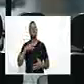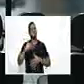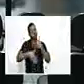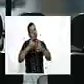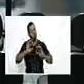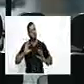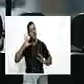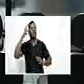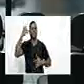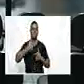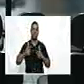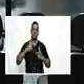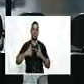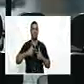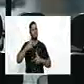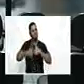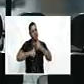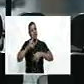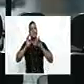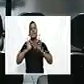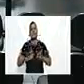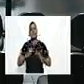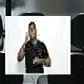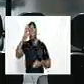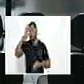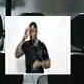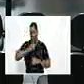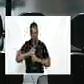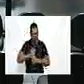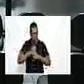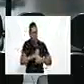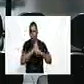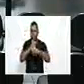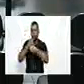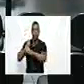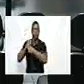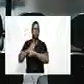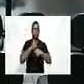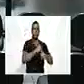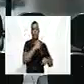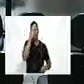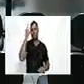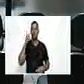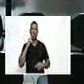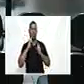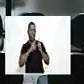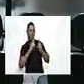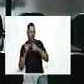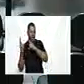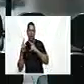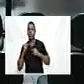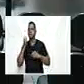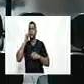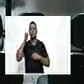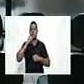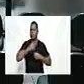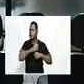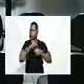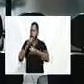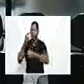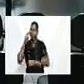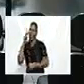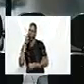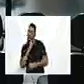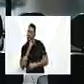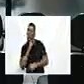problema eles vcem a camisa o pessoal da varrição o pessoal cobra muito das meninas em termos de varrição mas olha um pouquinho